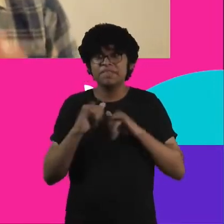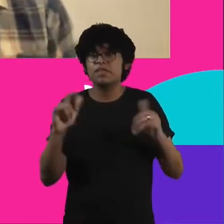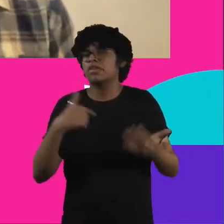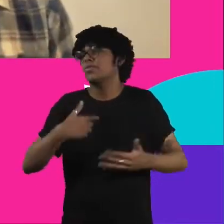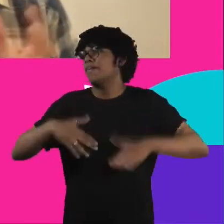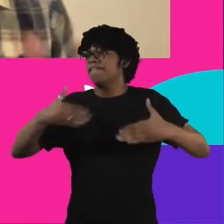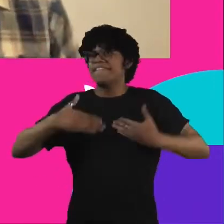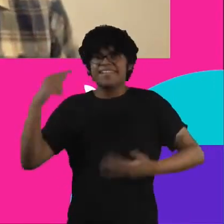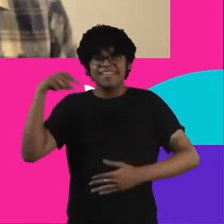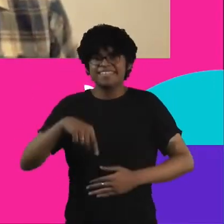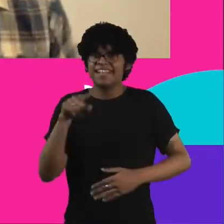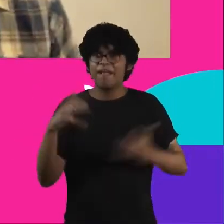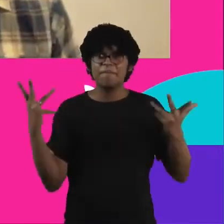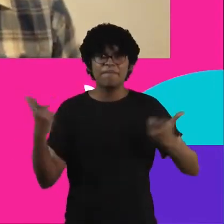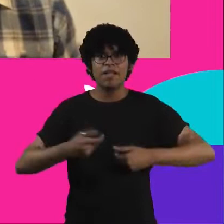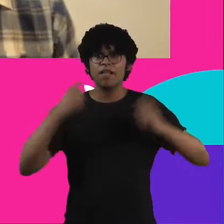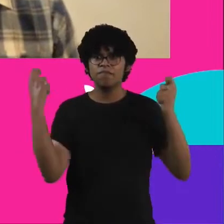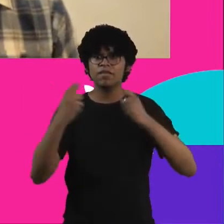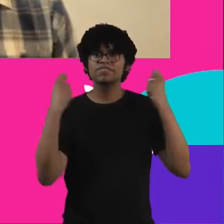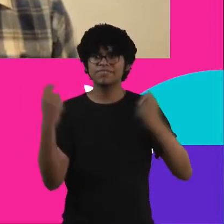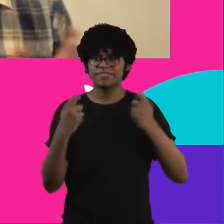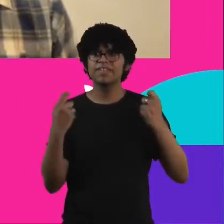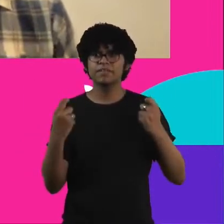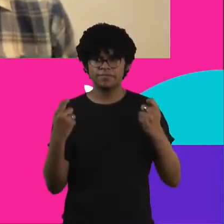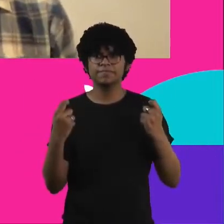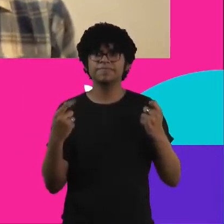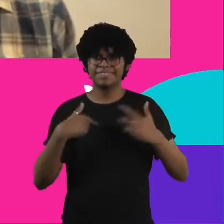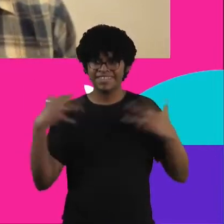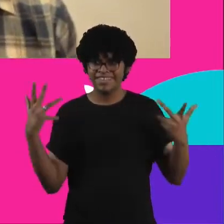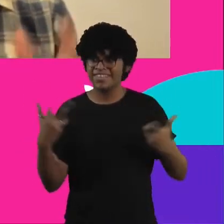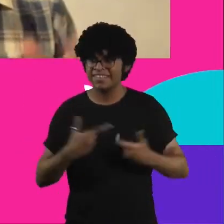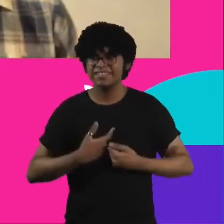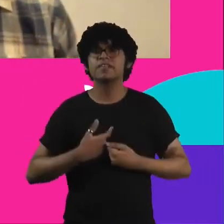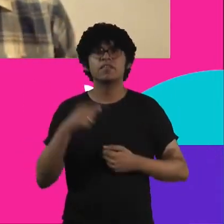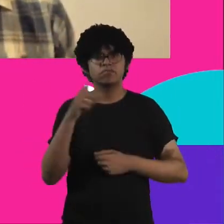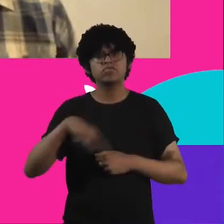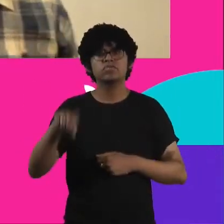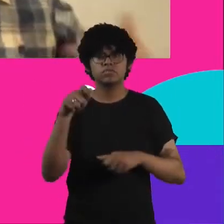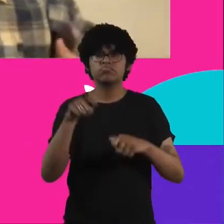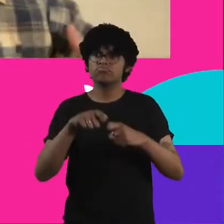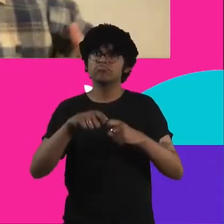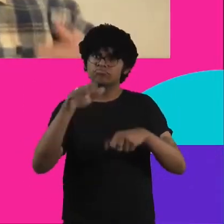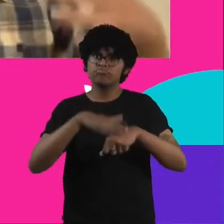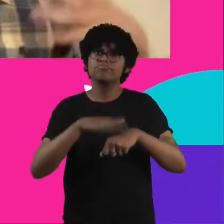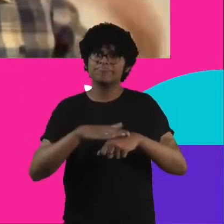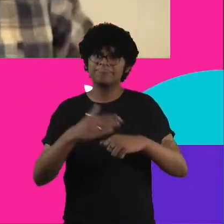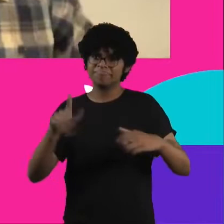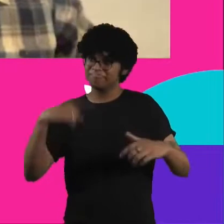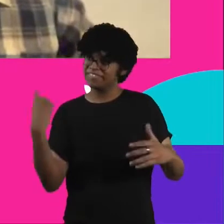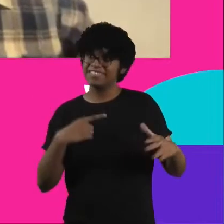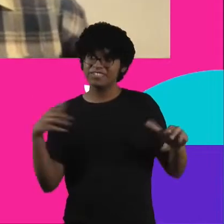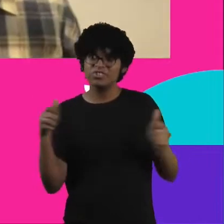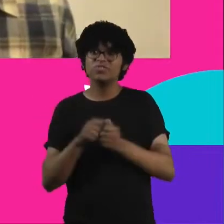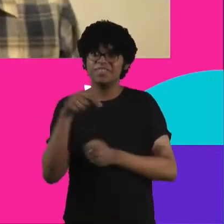devo dizer que eu estou tão empolgado em estar aqui, porque esse festival é fantástico. E eu agradeço